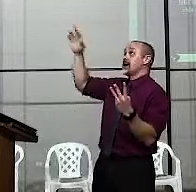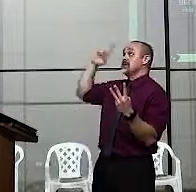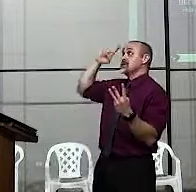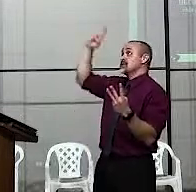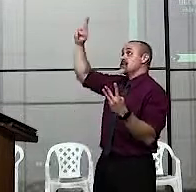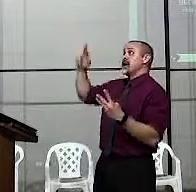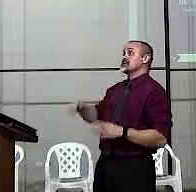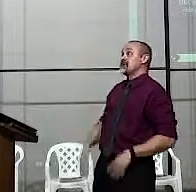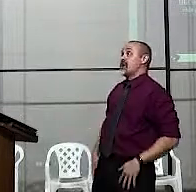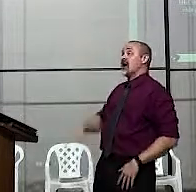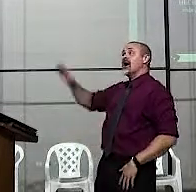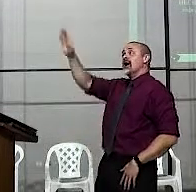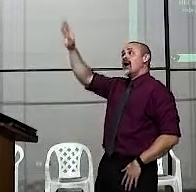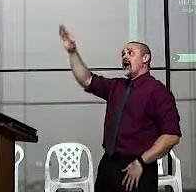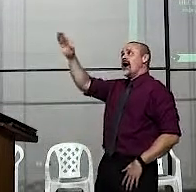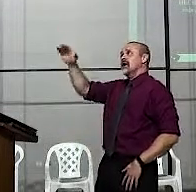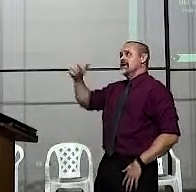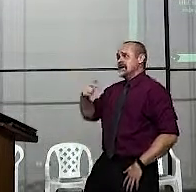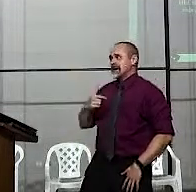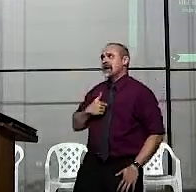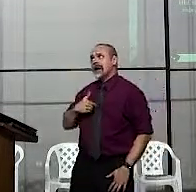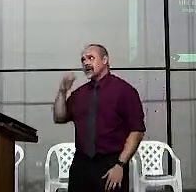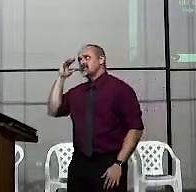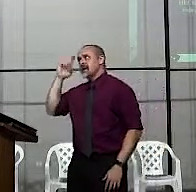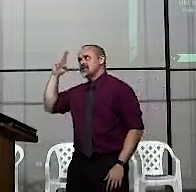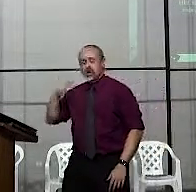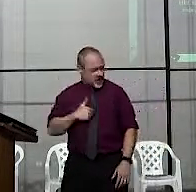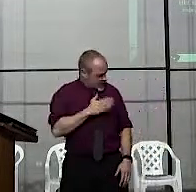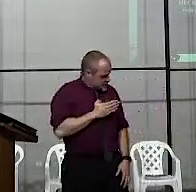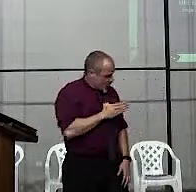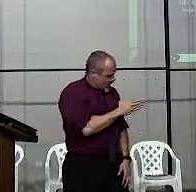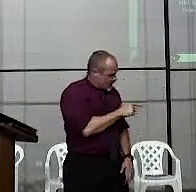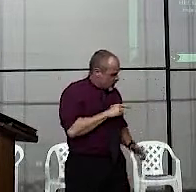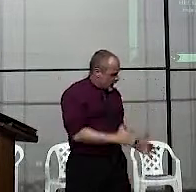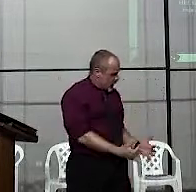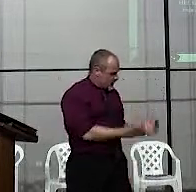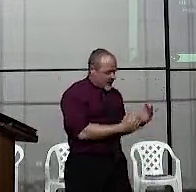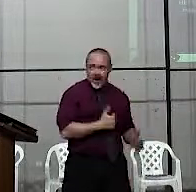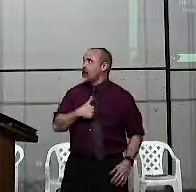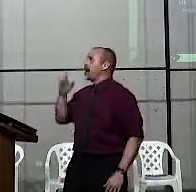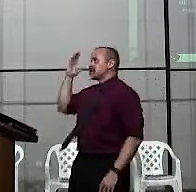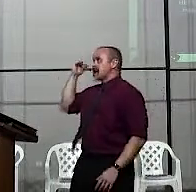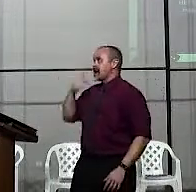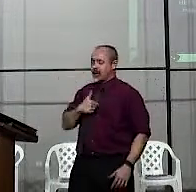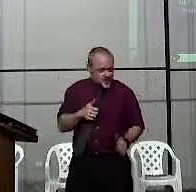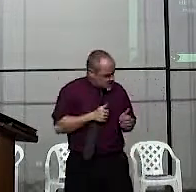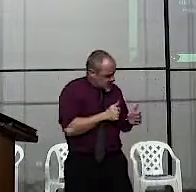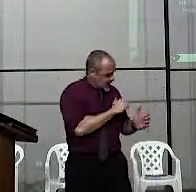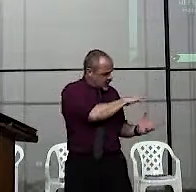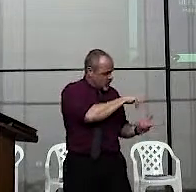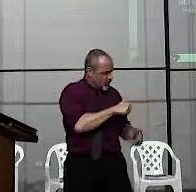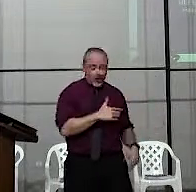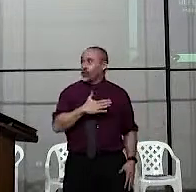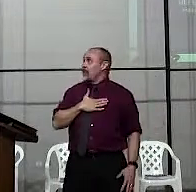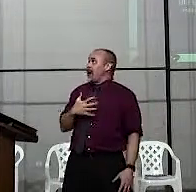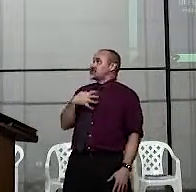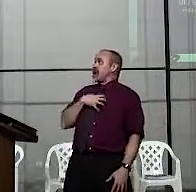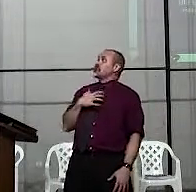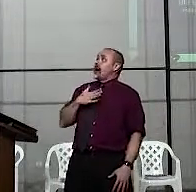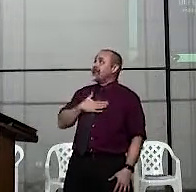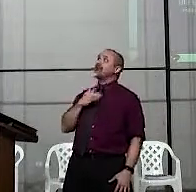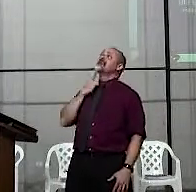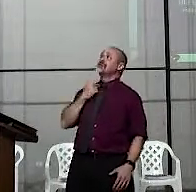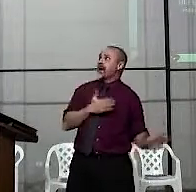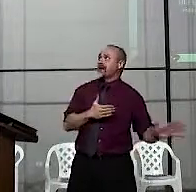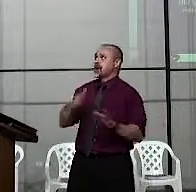dizer para o meu Senhor, eu sei, Senhor, que eu estou indo ao inferno, eu sei que eu estou seguindo o mundo, o meu